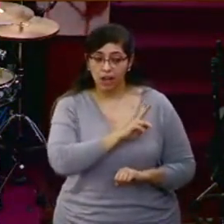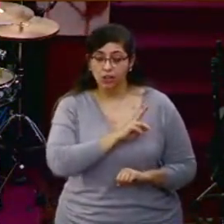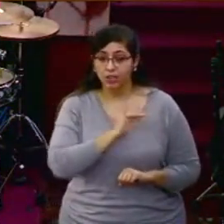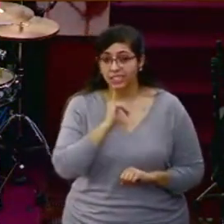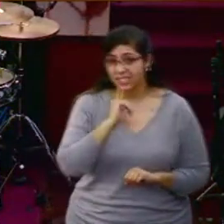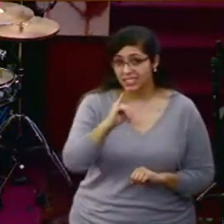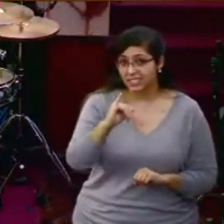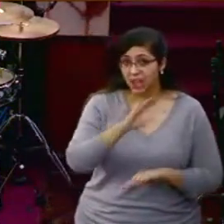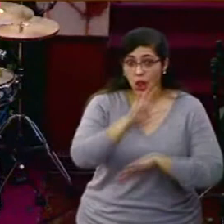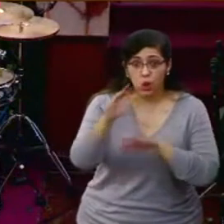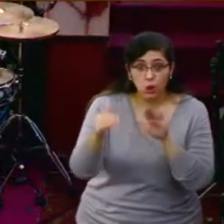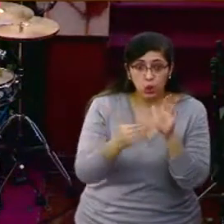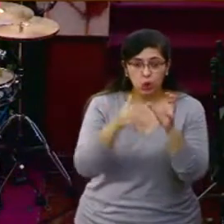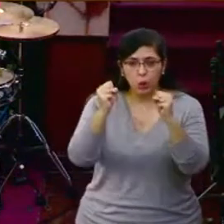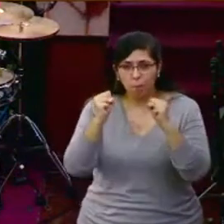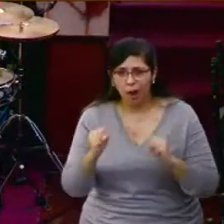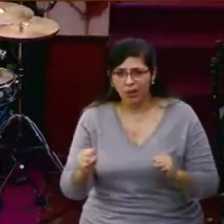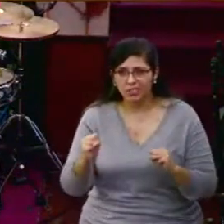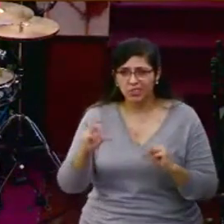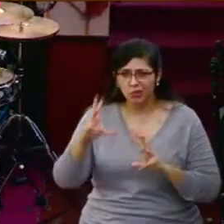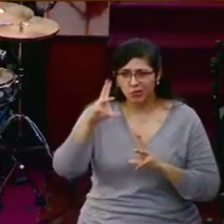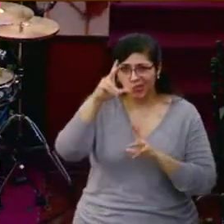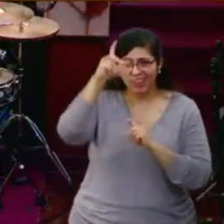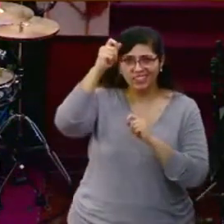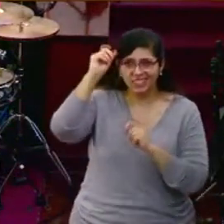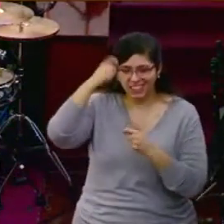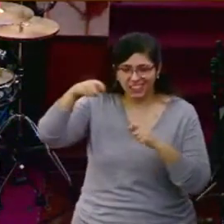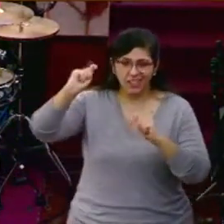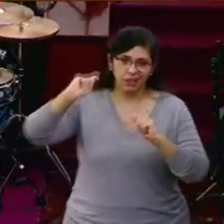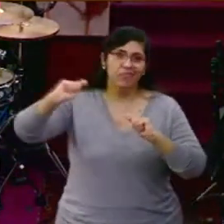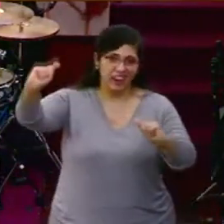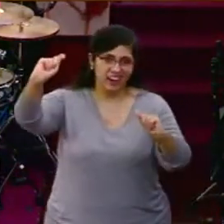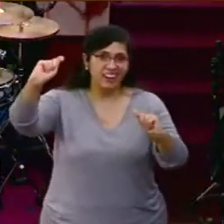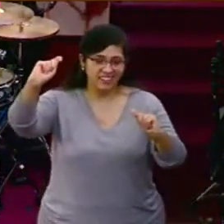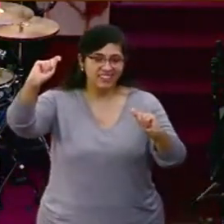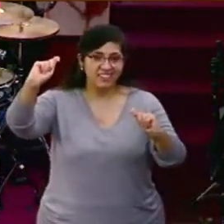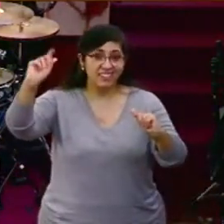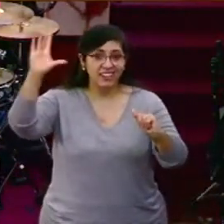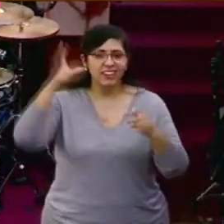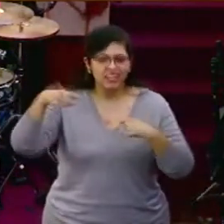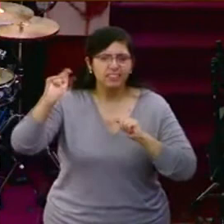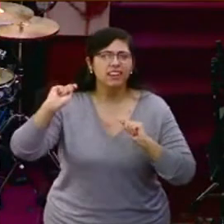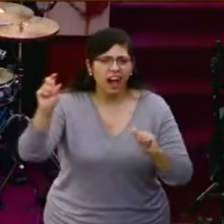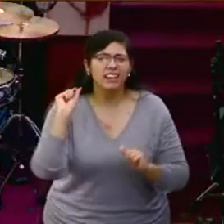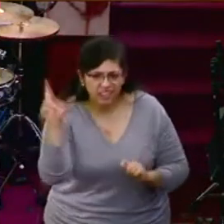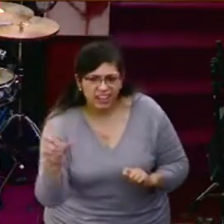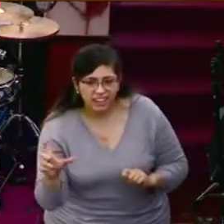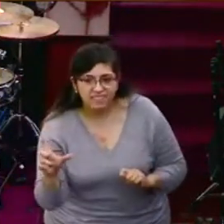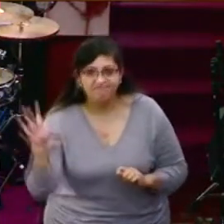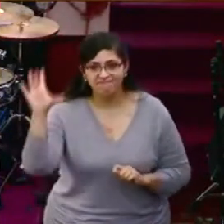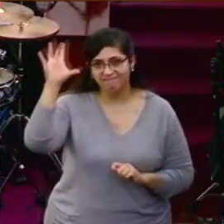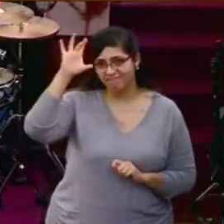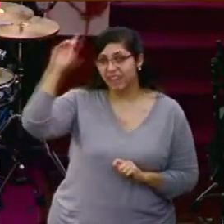naquele que me fortalece ou seja o poder tem uma origem é esse naquele aqui